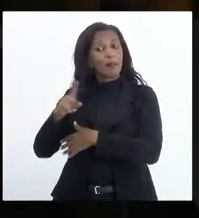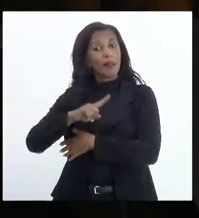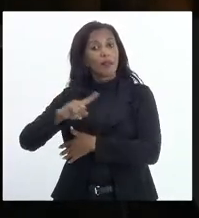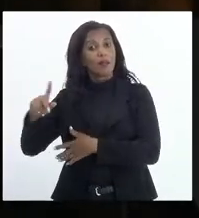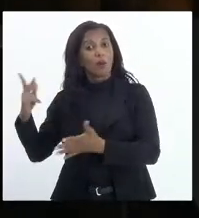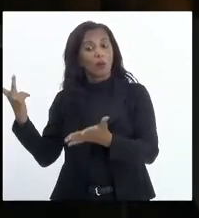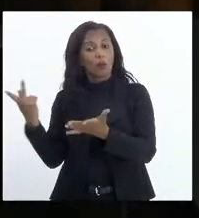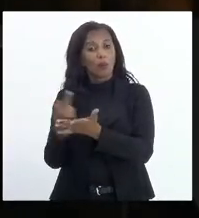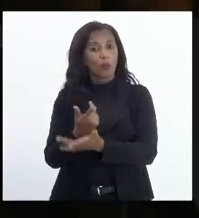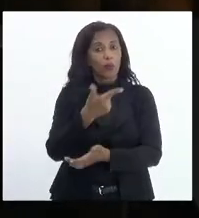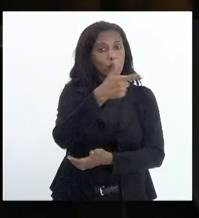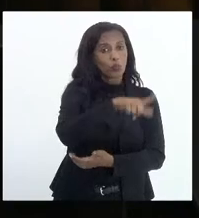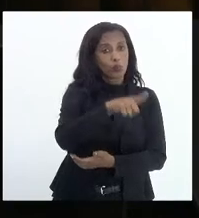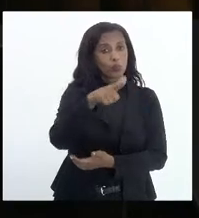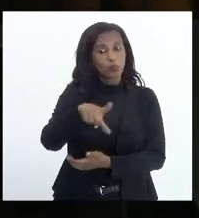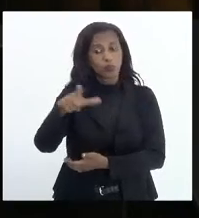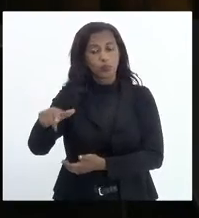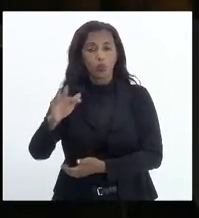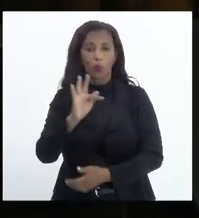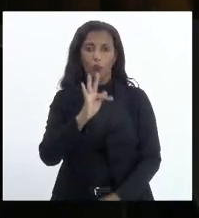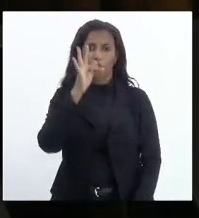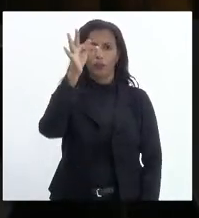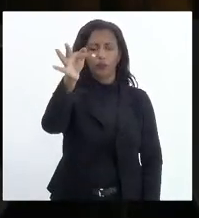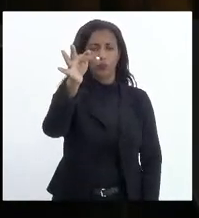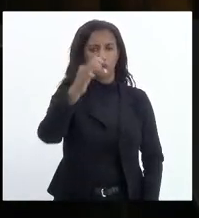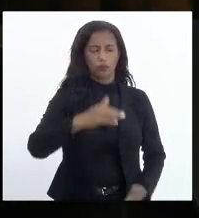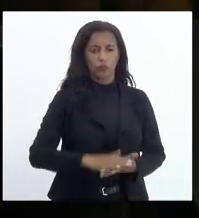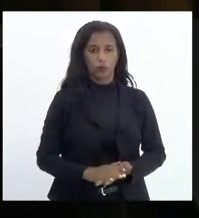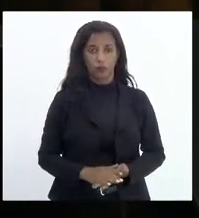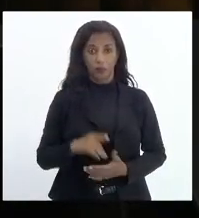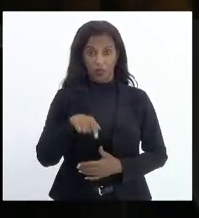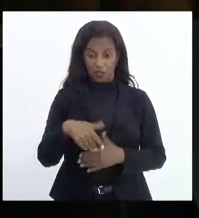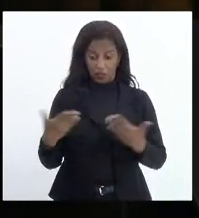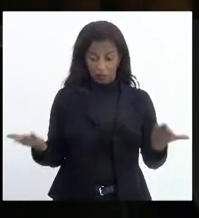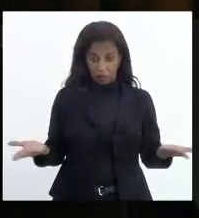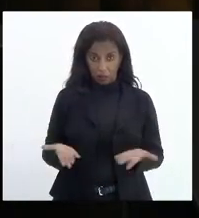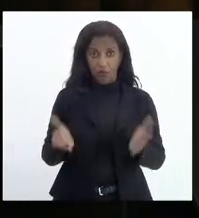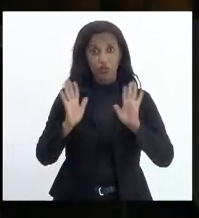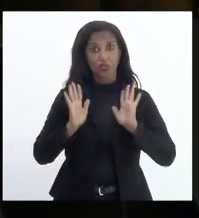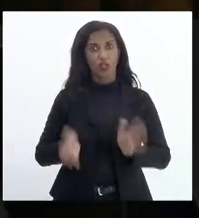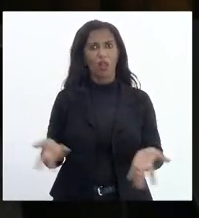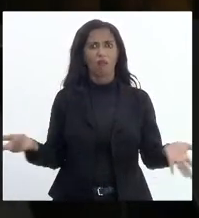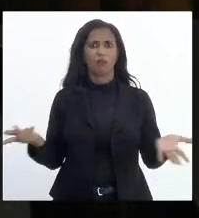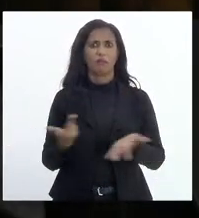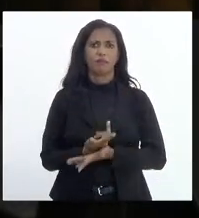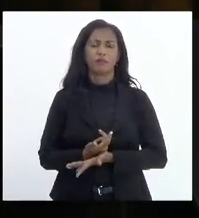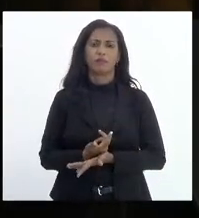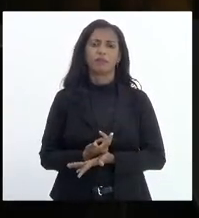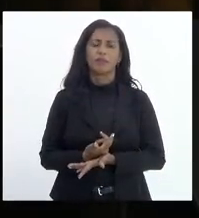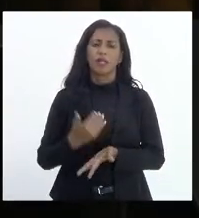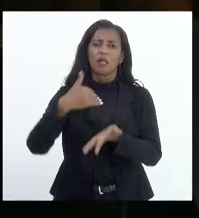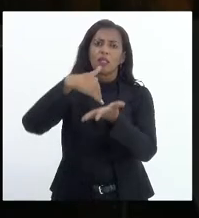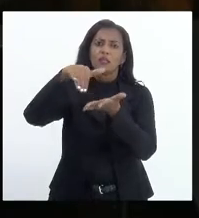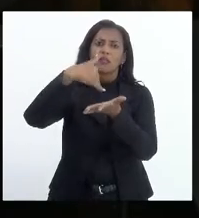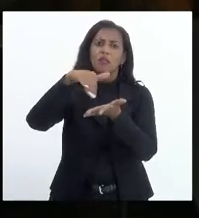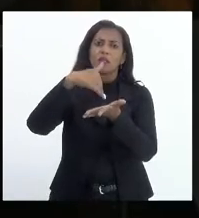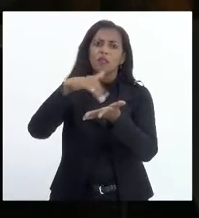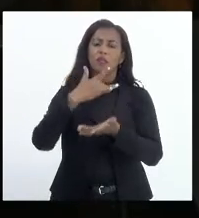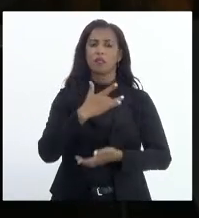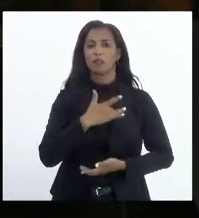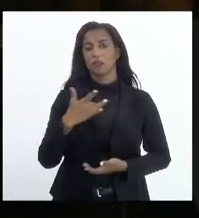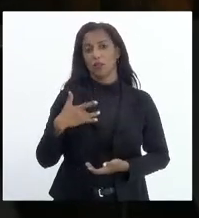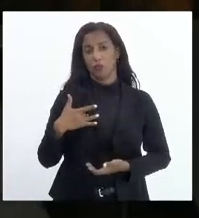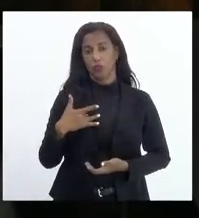presente e no futuro e no presente já ocorreu na Secretaria de